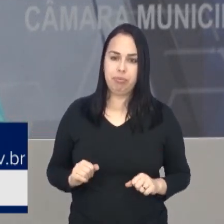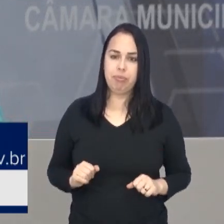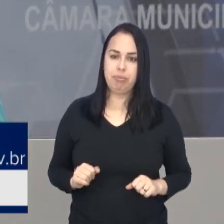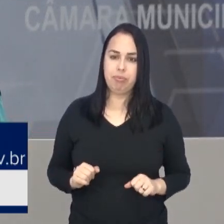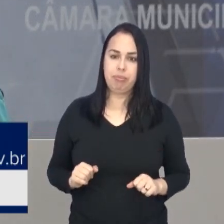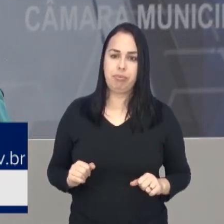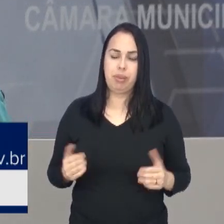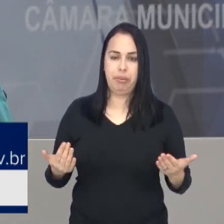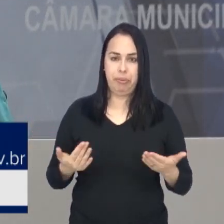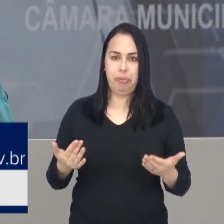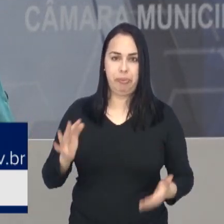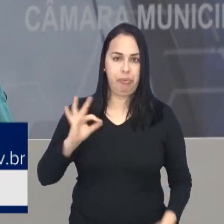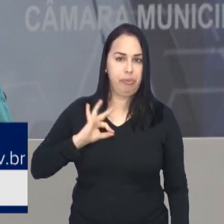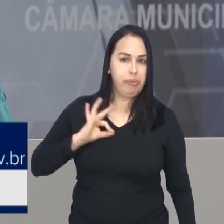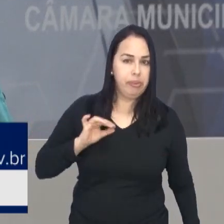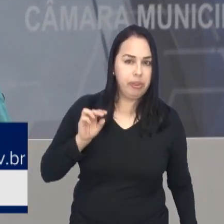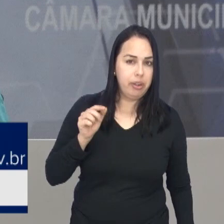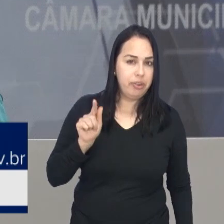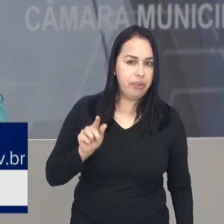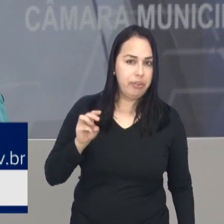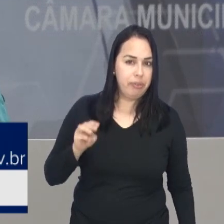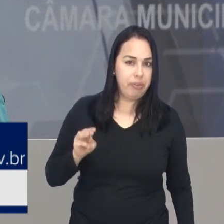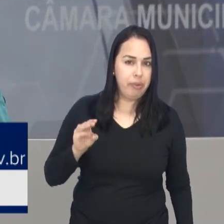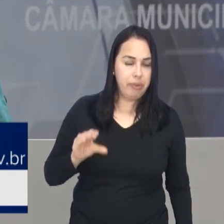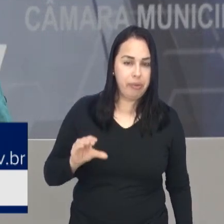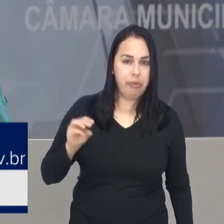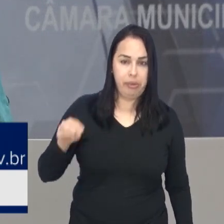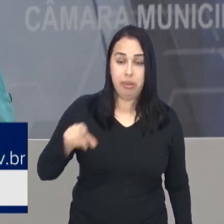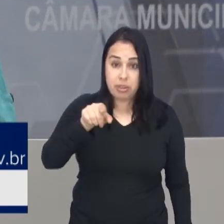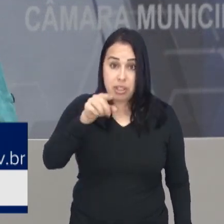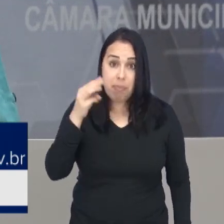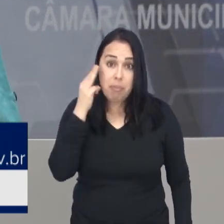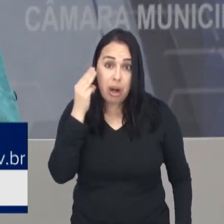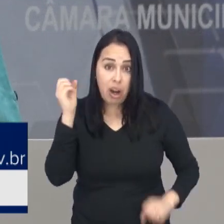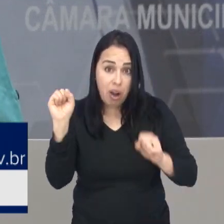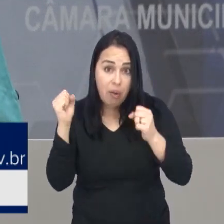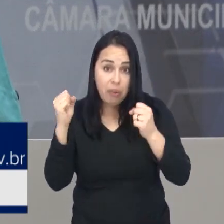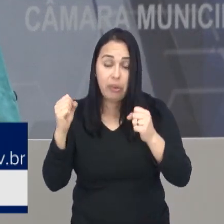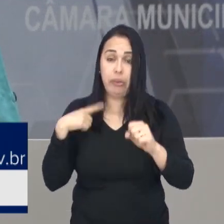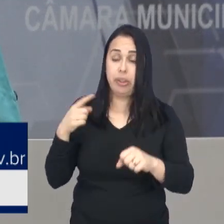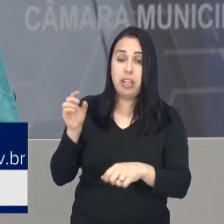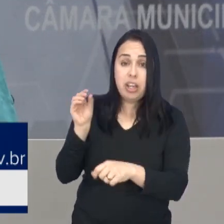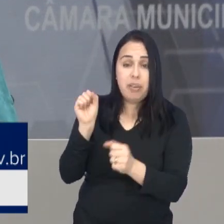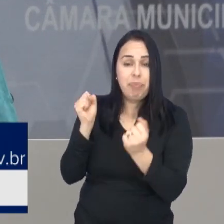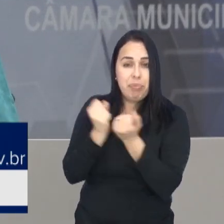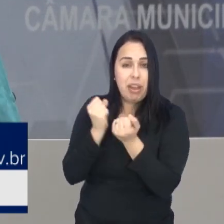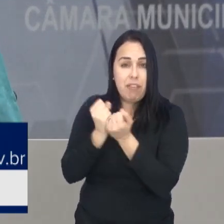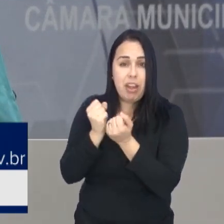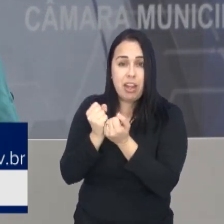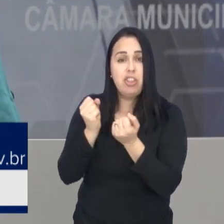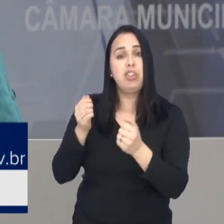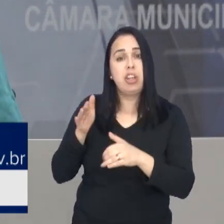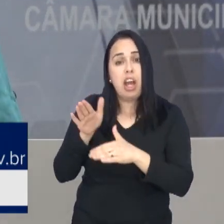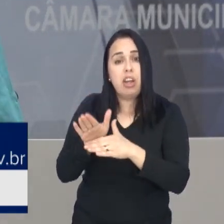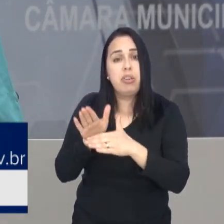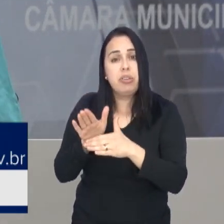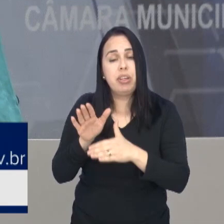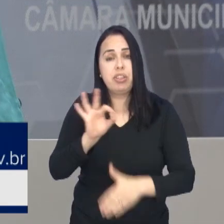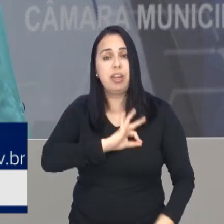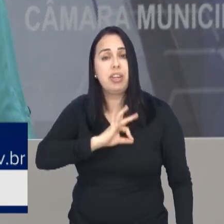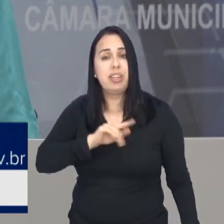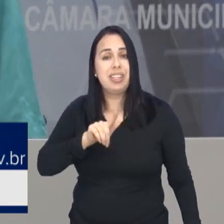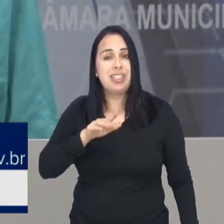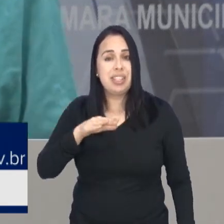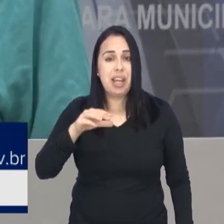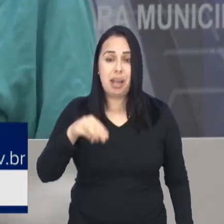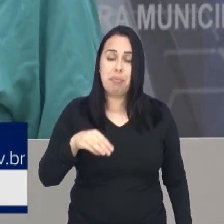A Guarda Municipal, viu, Marcão? Você que é o defensor das Forças Armadas aí, você tem que ver aí, olha. Tem que ver o salário dos